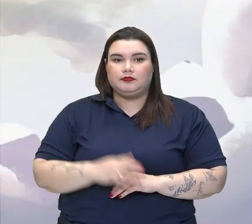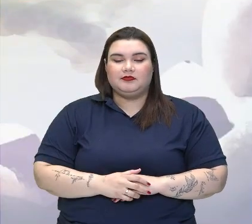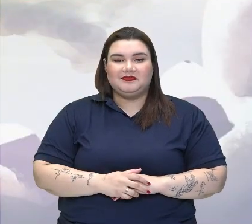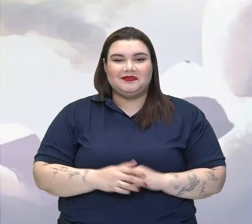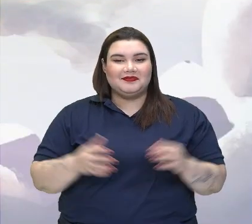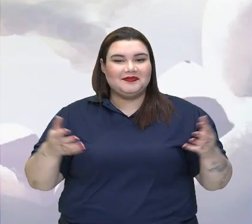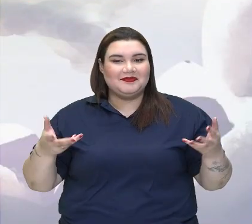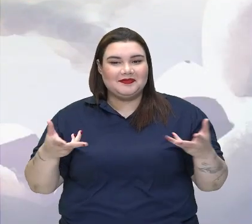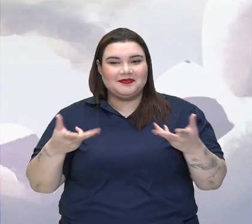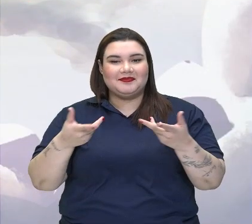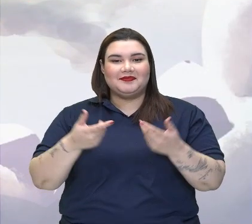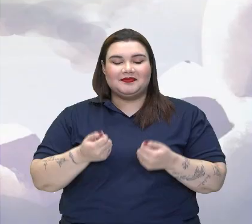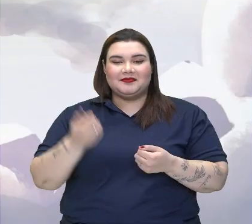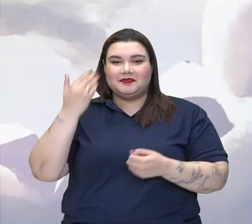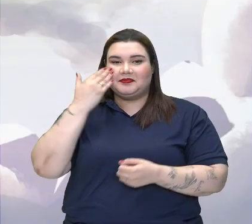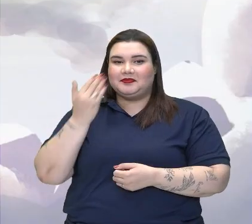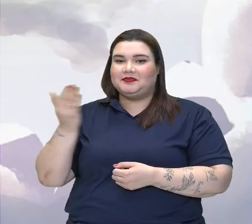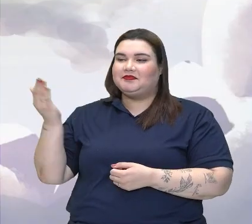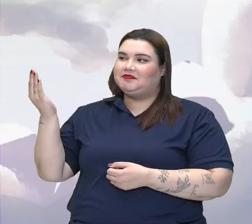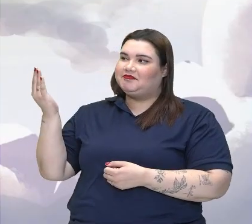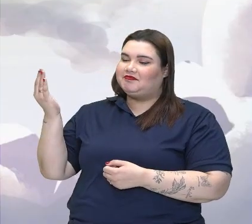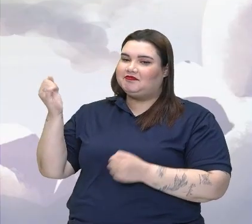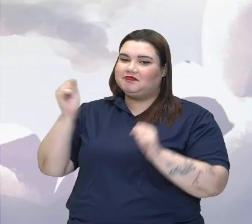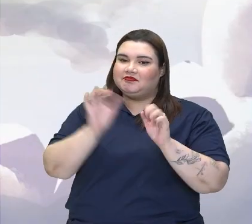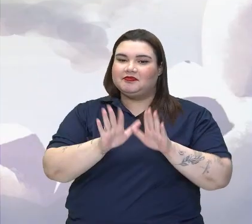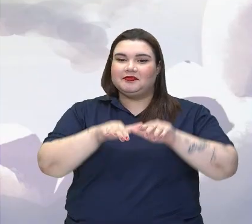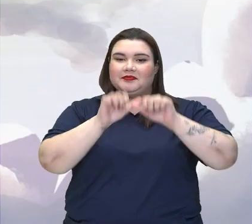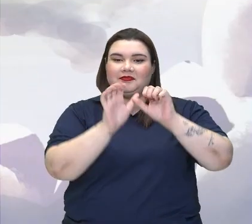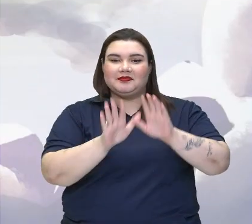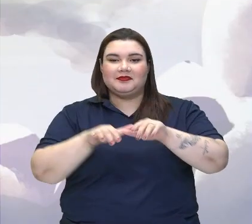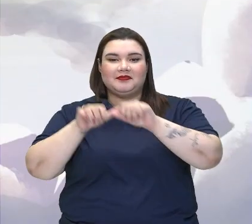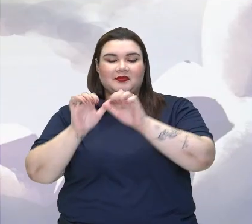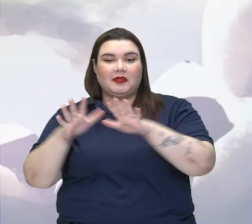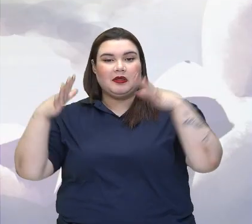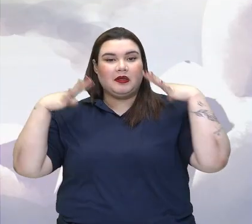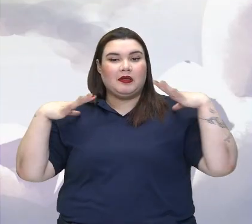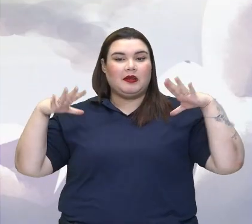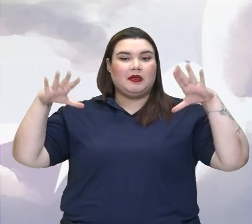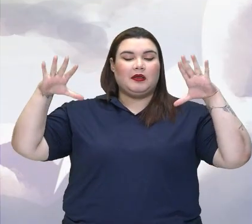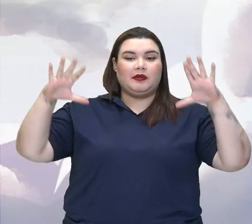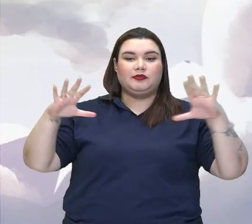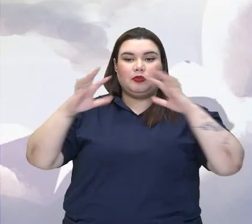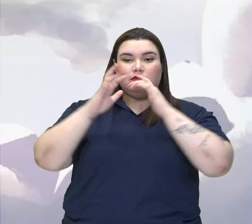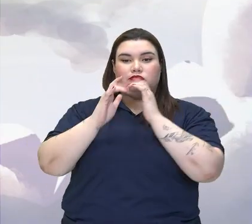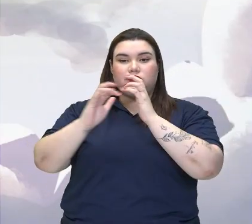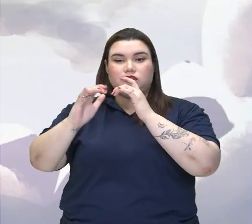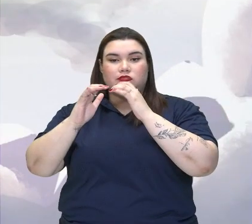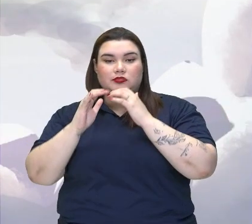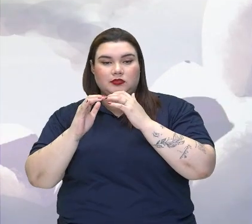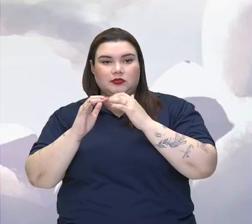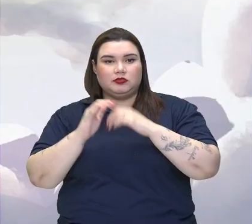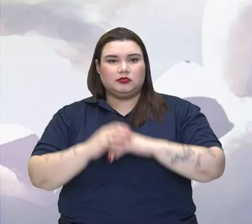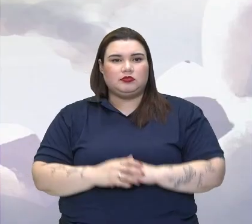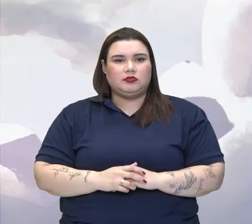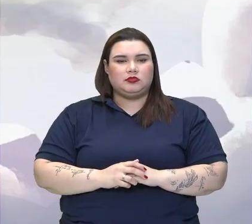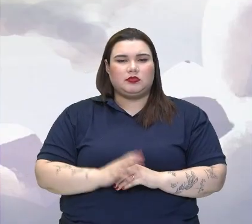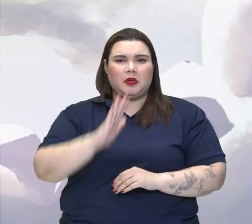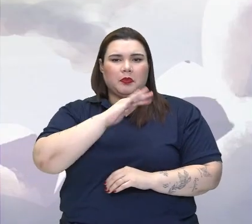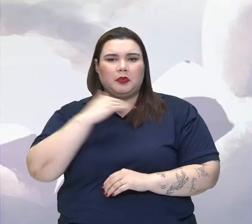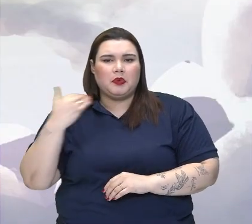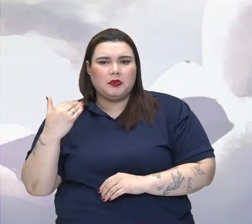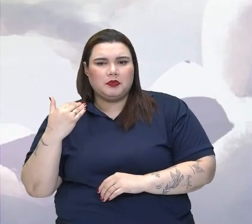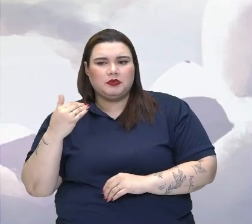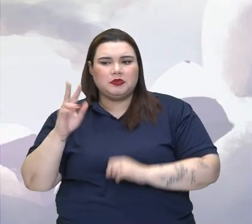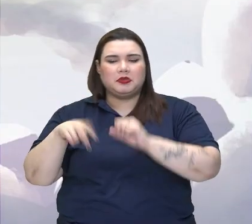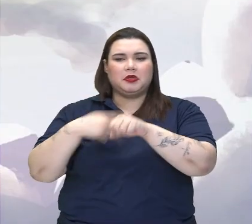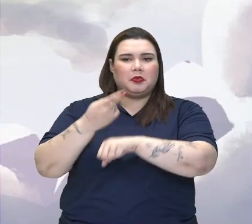Olha só, gente, onde é que eu estou. Olha os anjinhos barrocos aí com suas trombetas, A morte, o que há depois da morte,